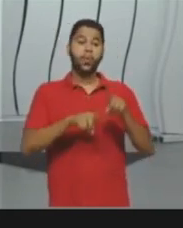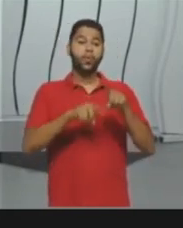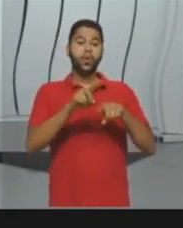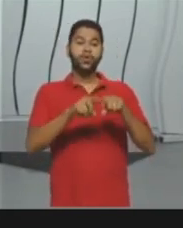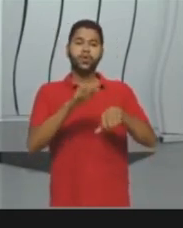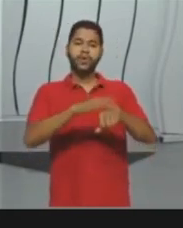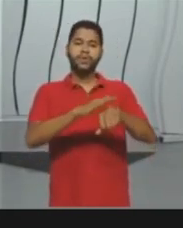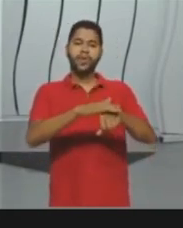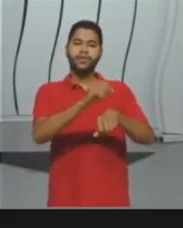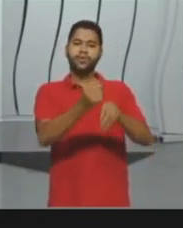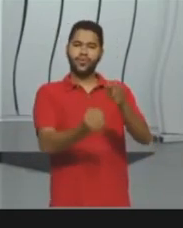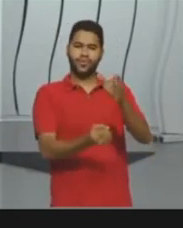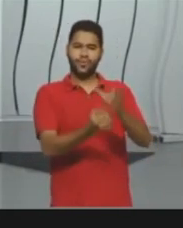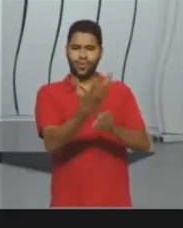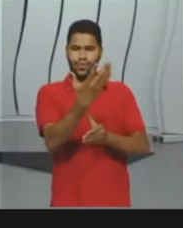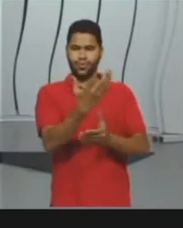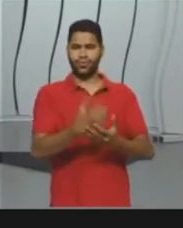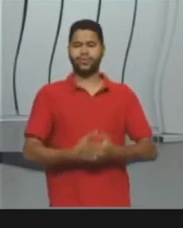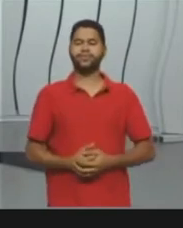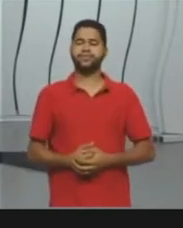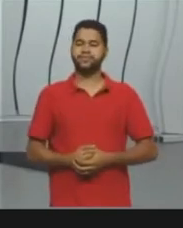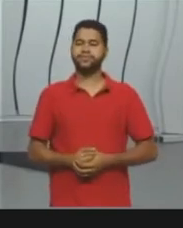vivo.